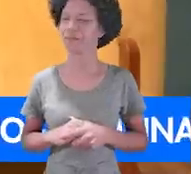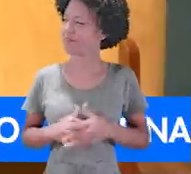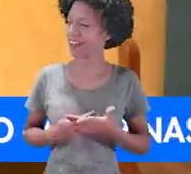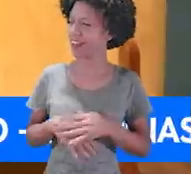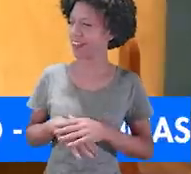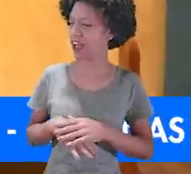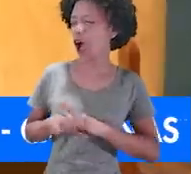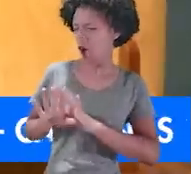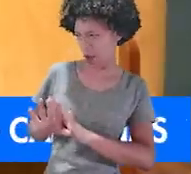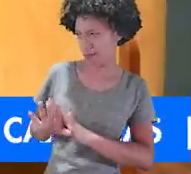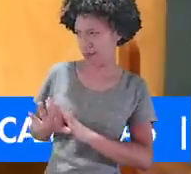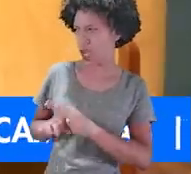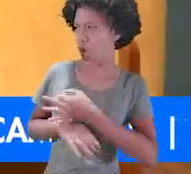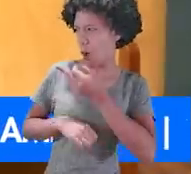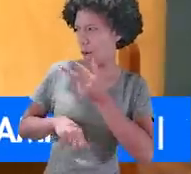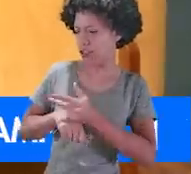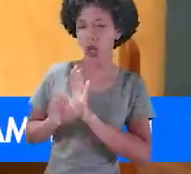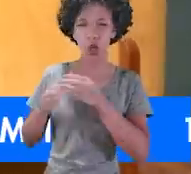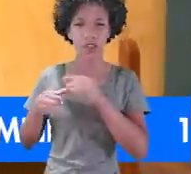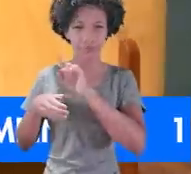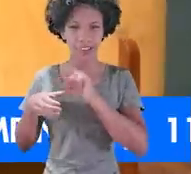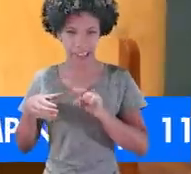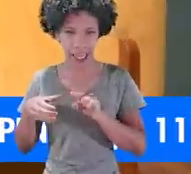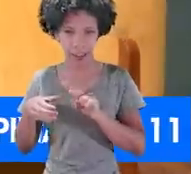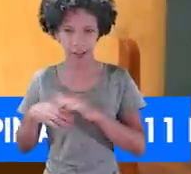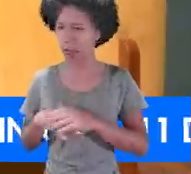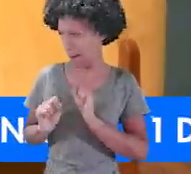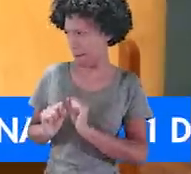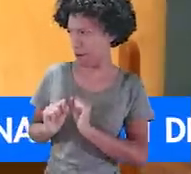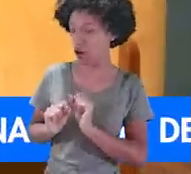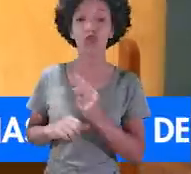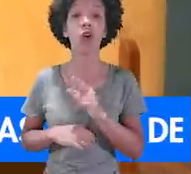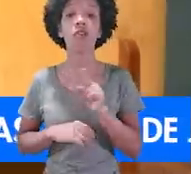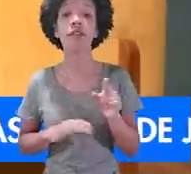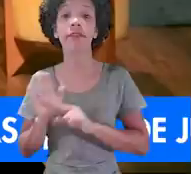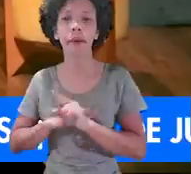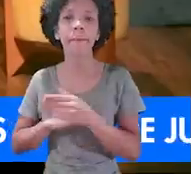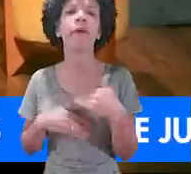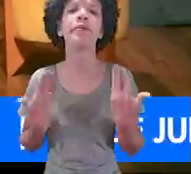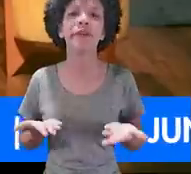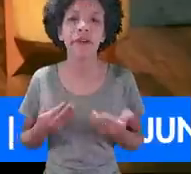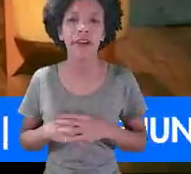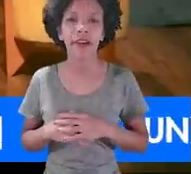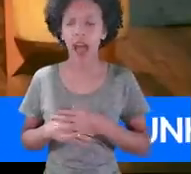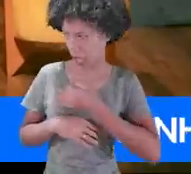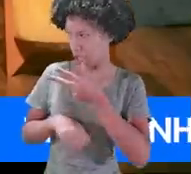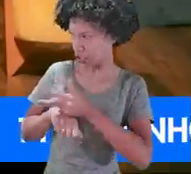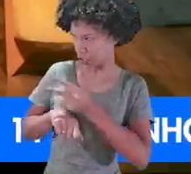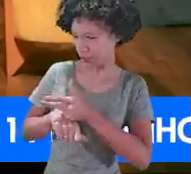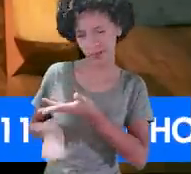Cara, vamos fazer o seguinte. Vamos fazer um achismo geração Z? Pode ser? Ou vocês querem as perguntas? Ixi.